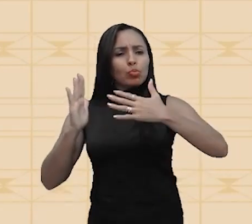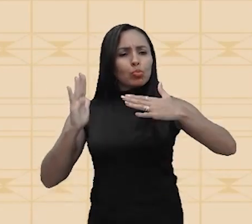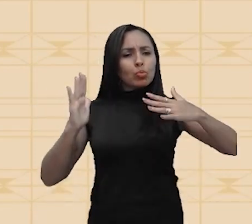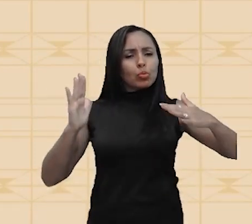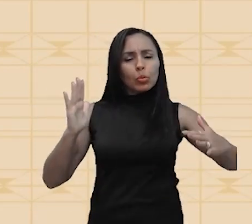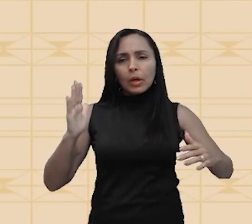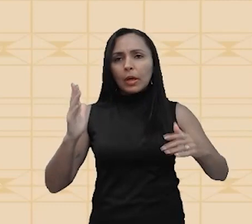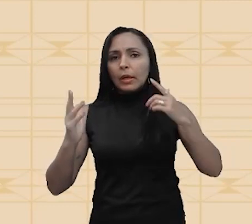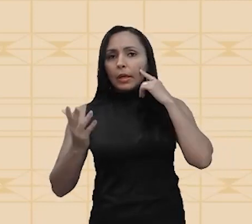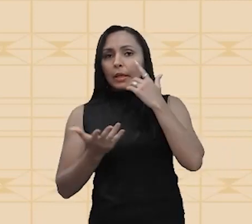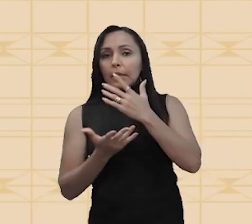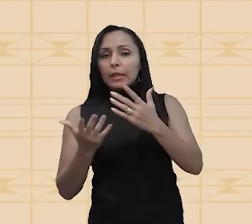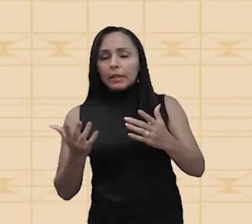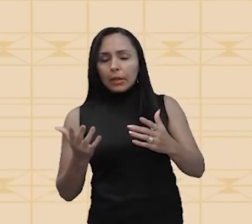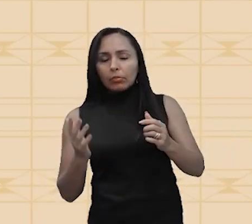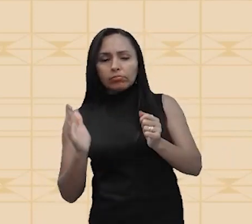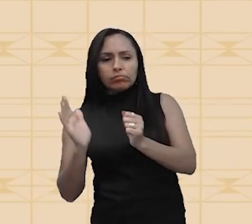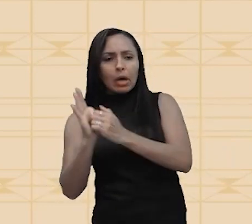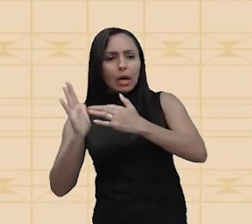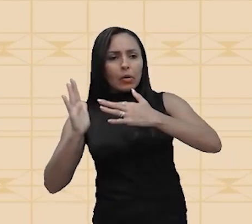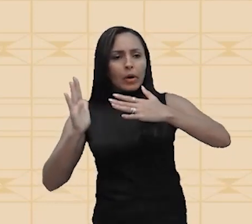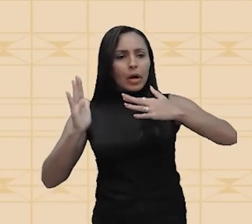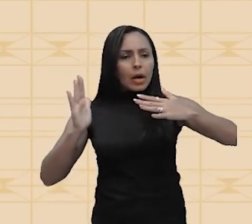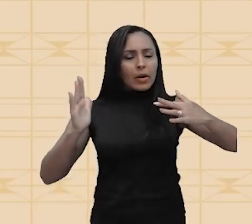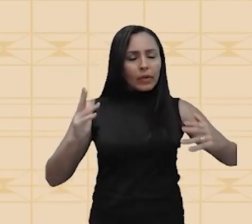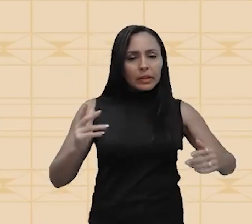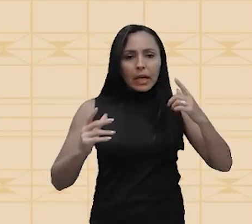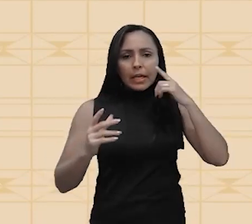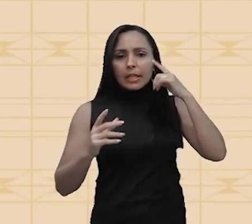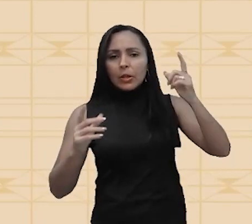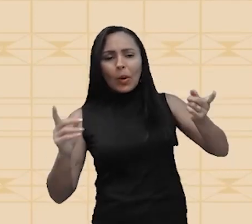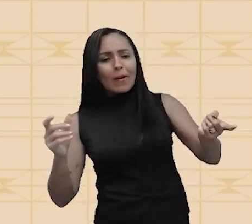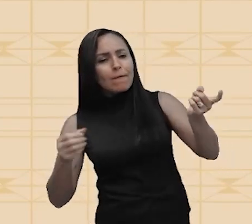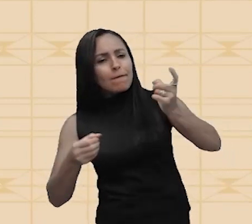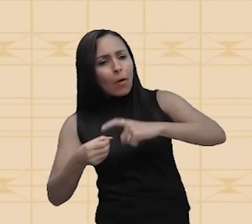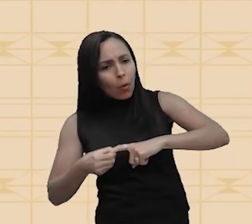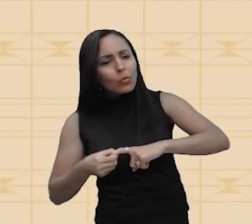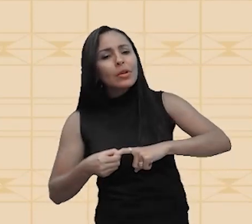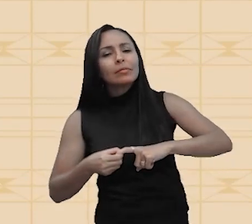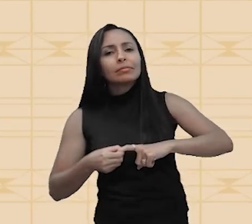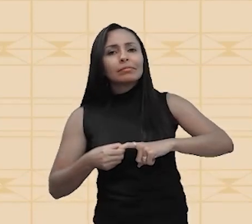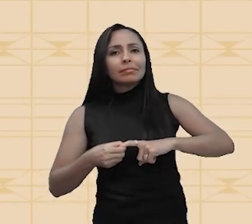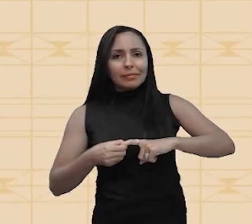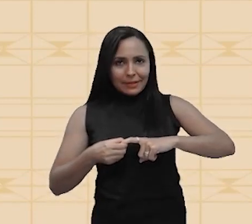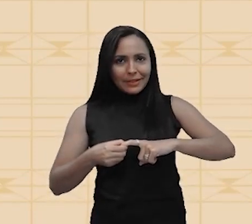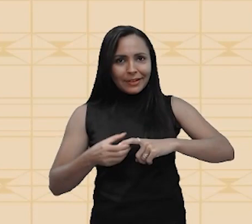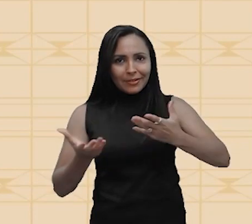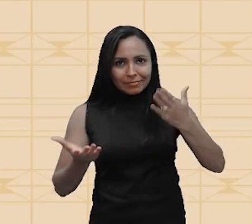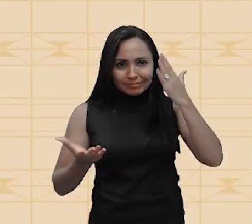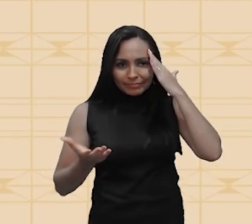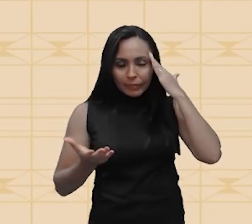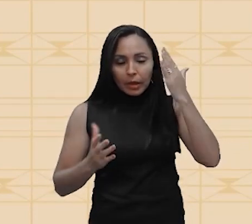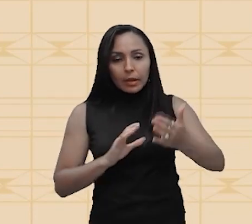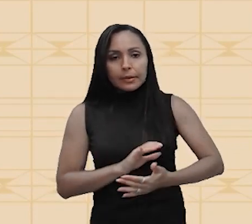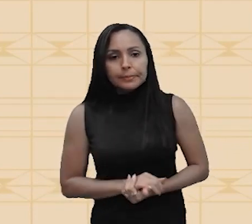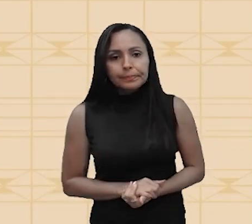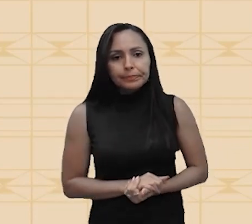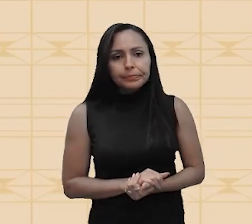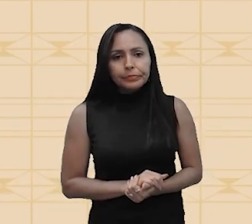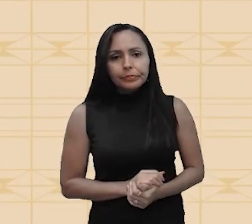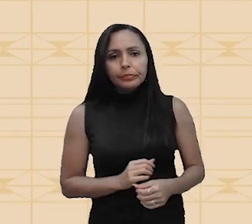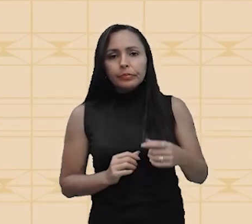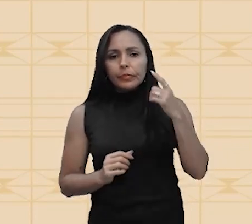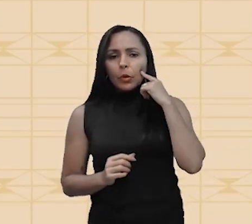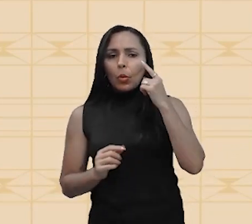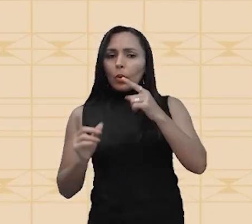significa refletir? Refletir significa voltar ao meio de onde é refletido. Essa reflexão, ela